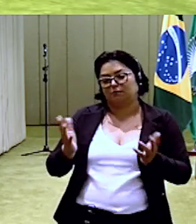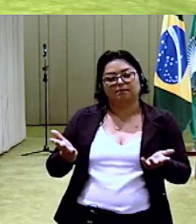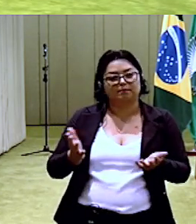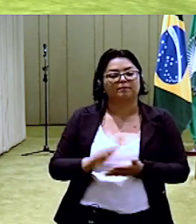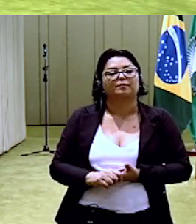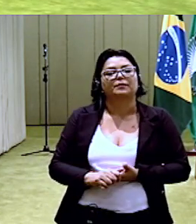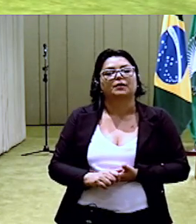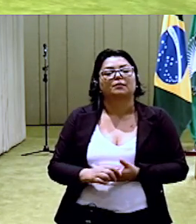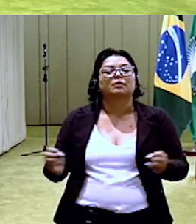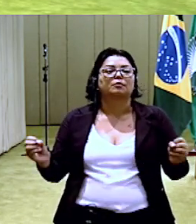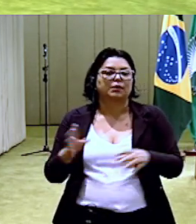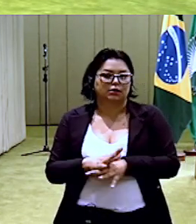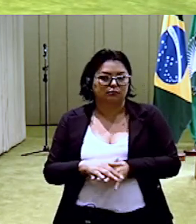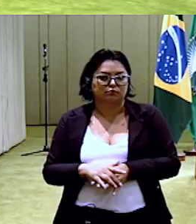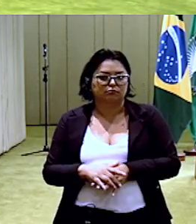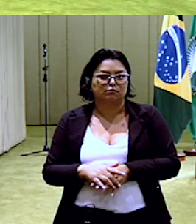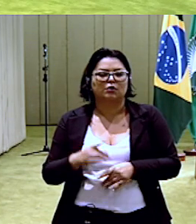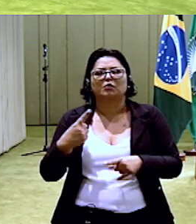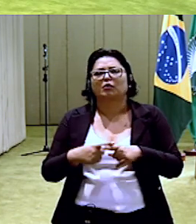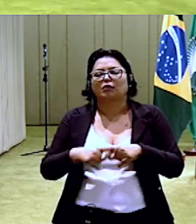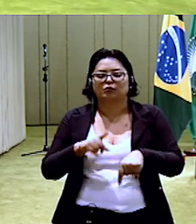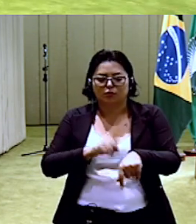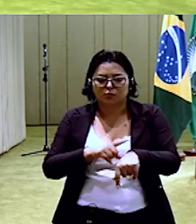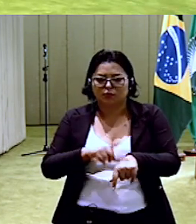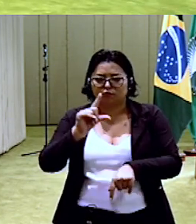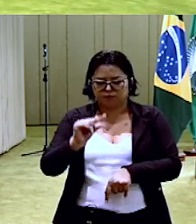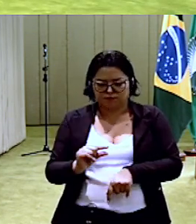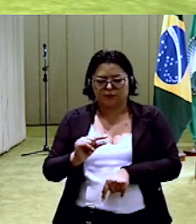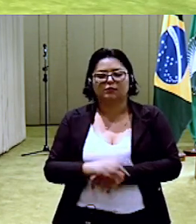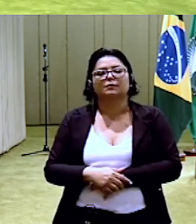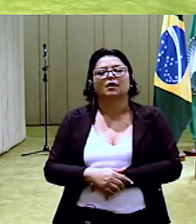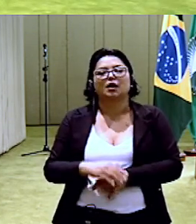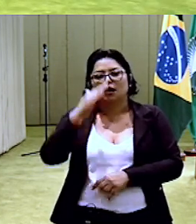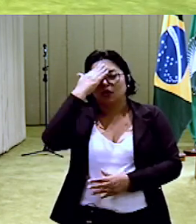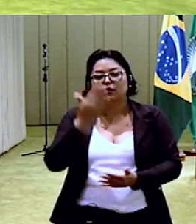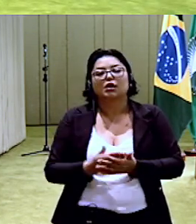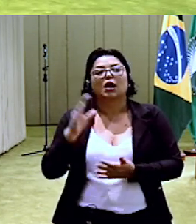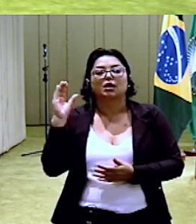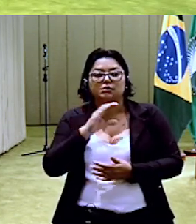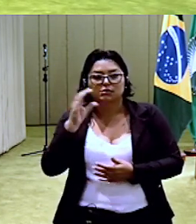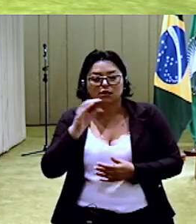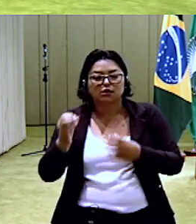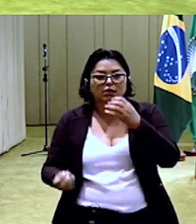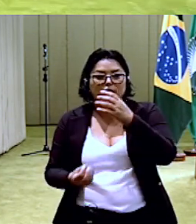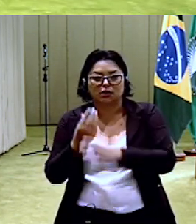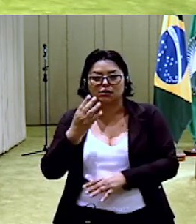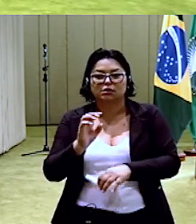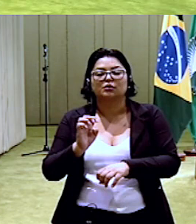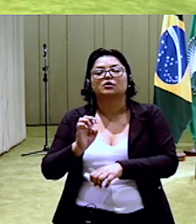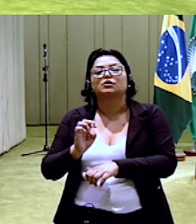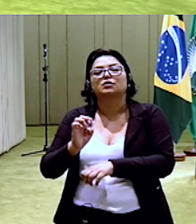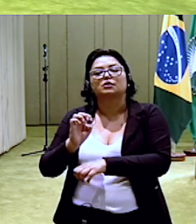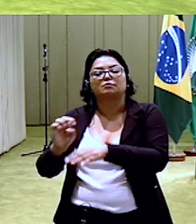tipo. Para finalizar, porque nós não temos assim muito tempo, eu acredito que acelerando a criação desses